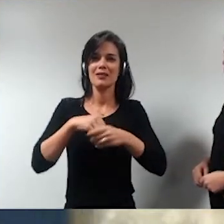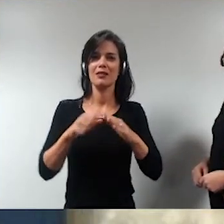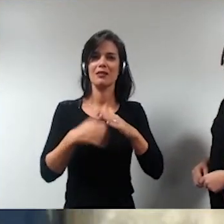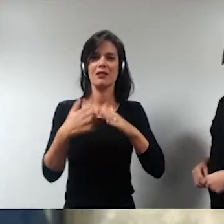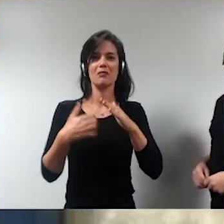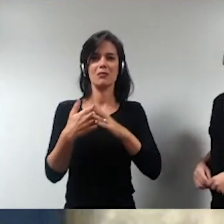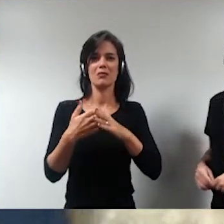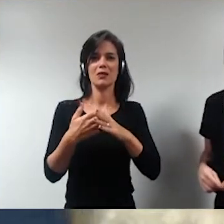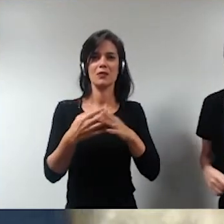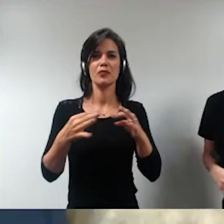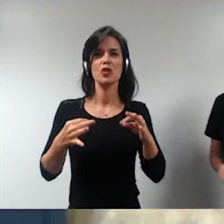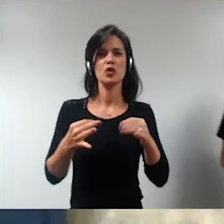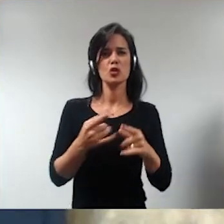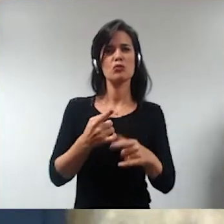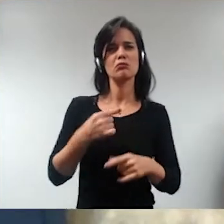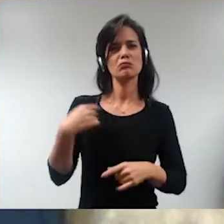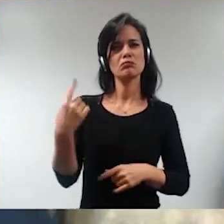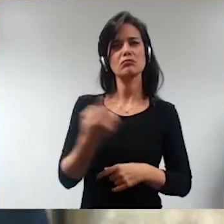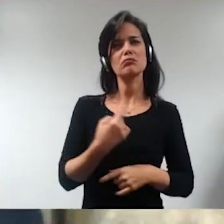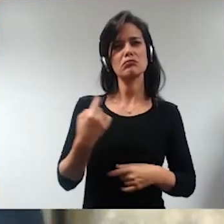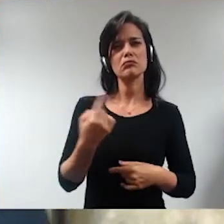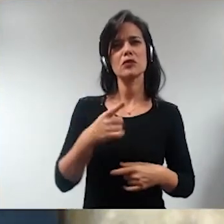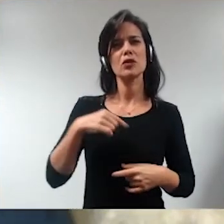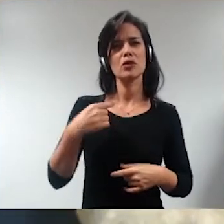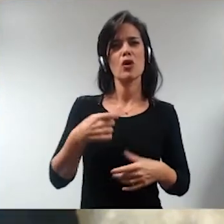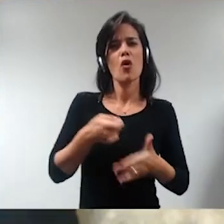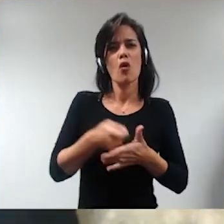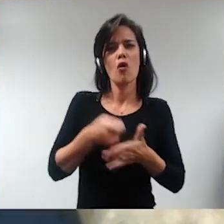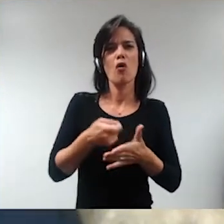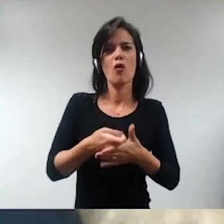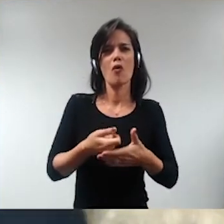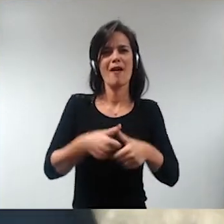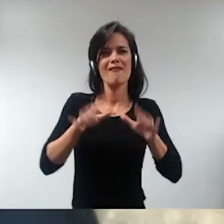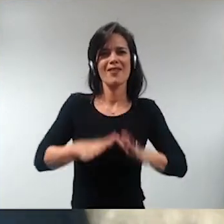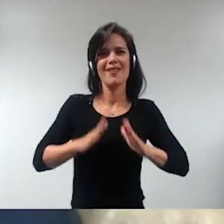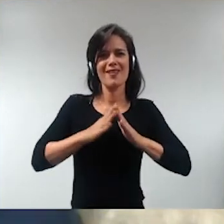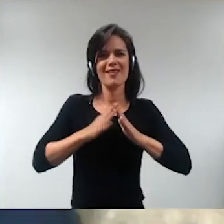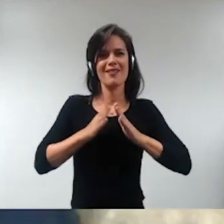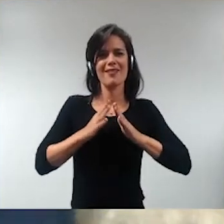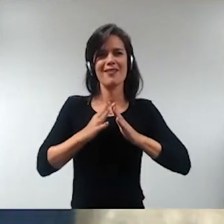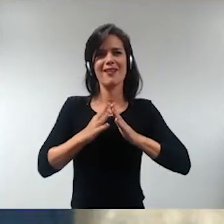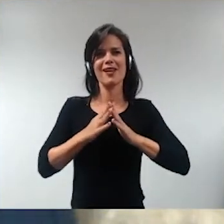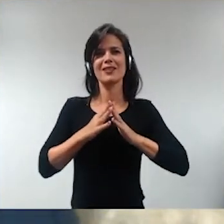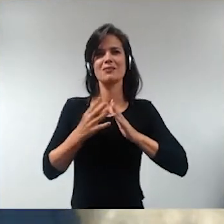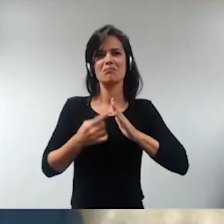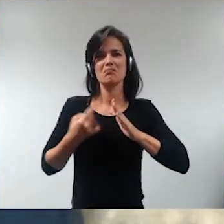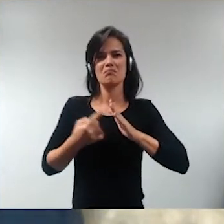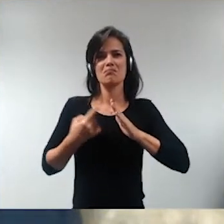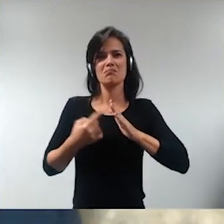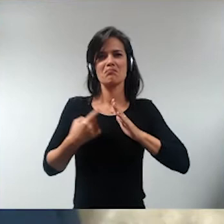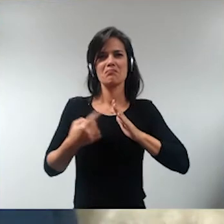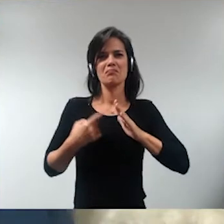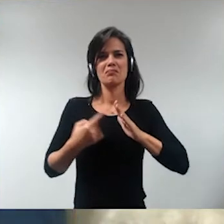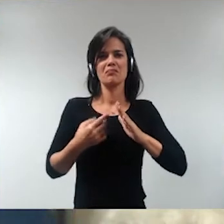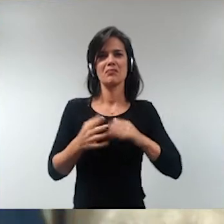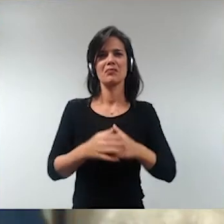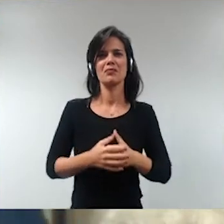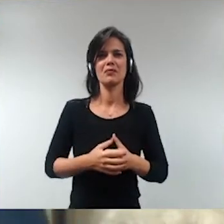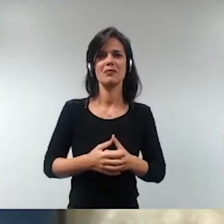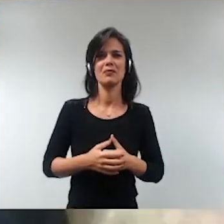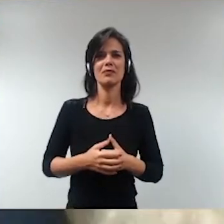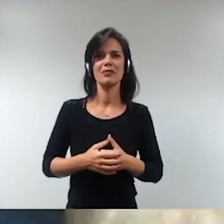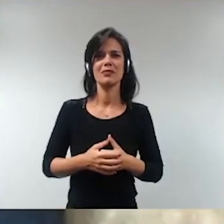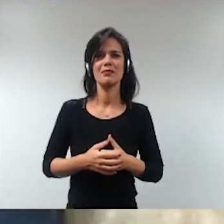todo mundo, no início dessa pandemia, quando nós fomos todos obrigados a nos isolar, a ficar em casa, vimos aí a